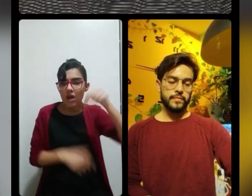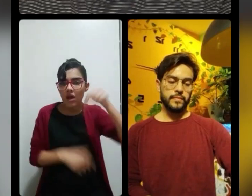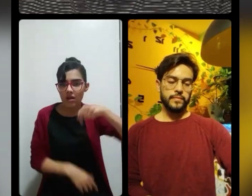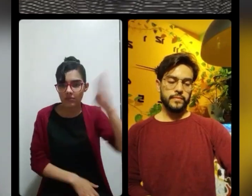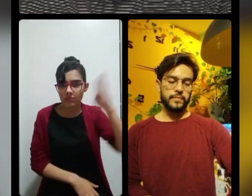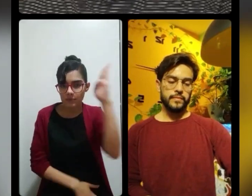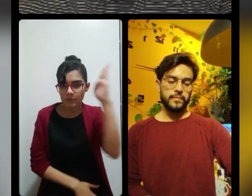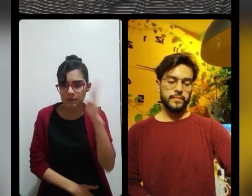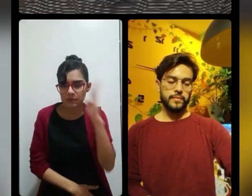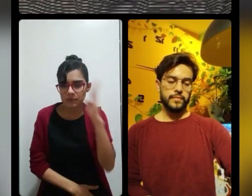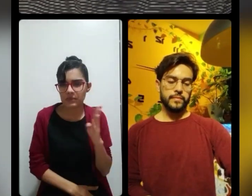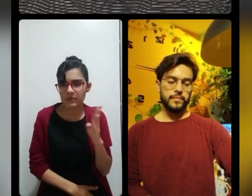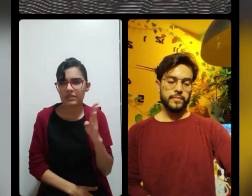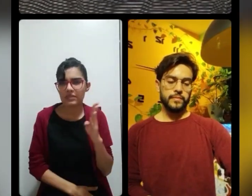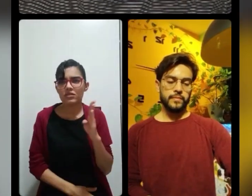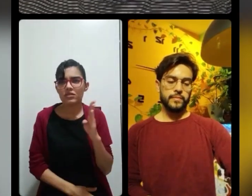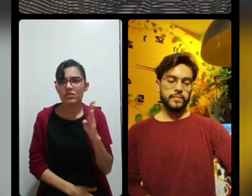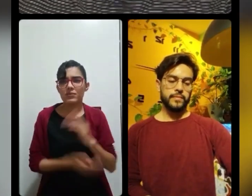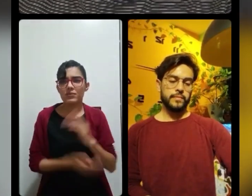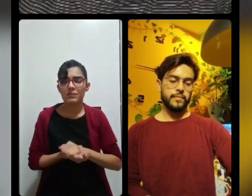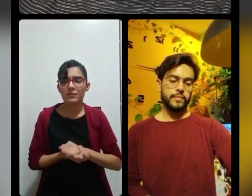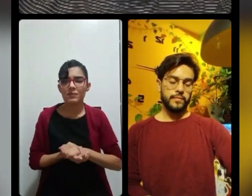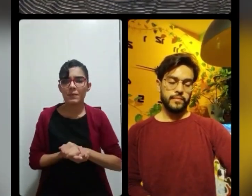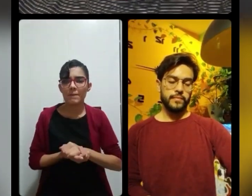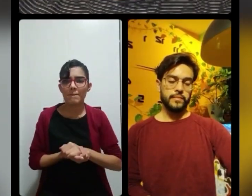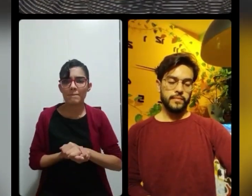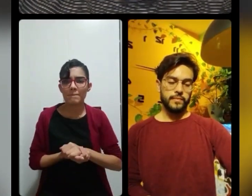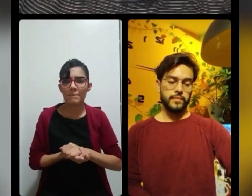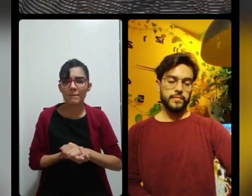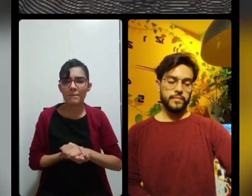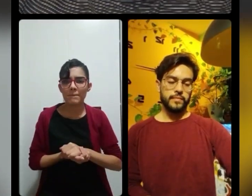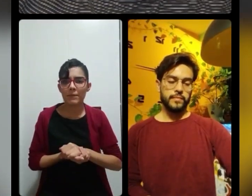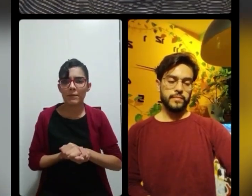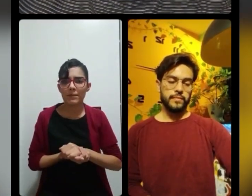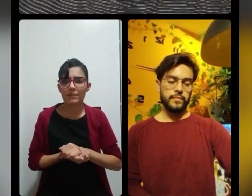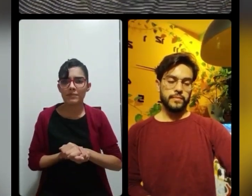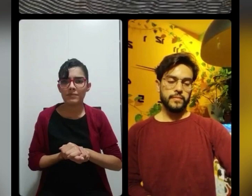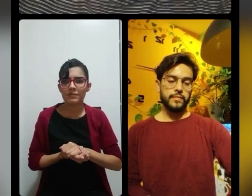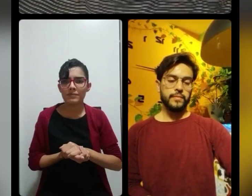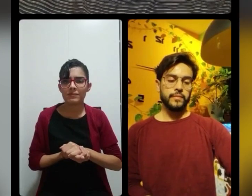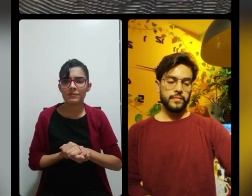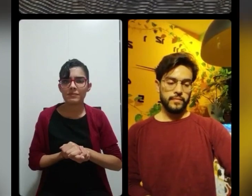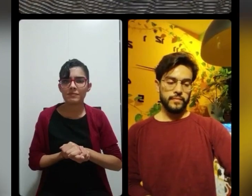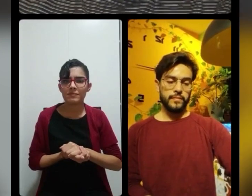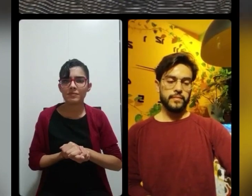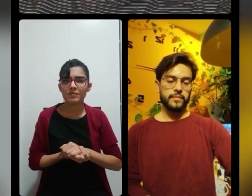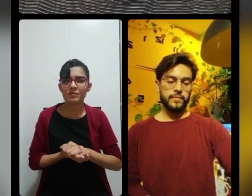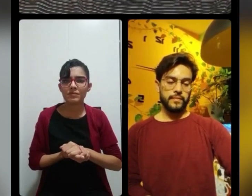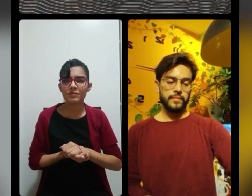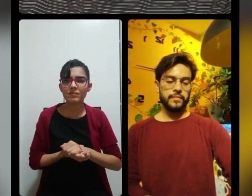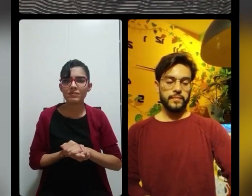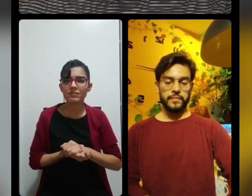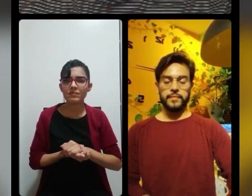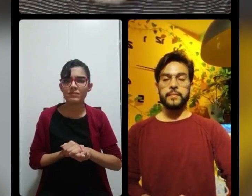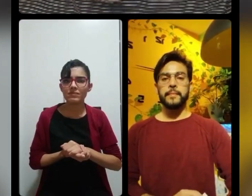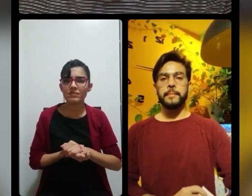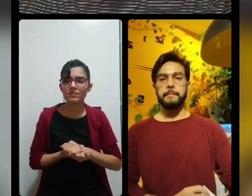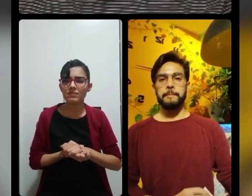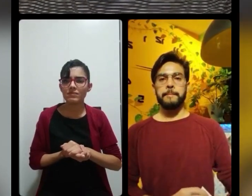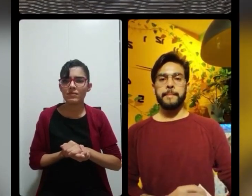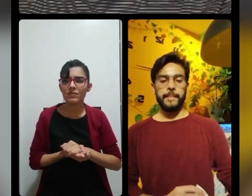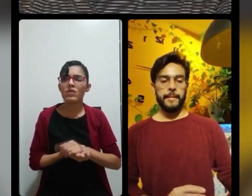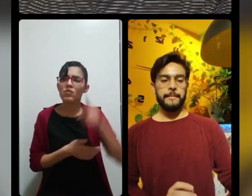muito mais erudito do que até então constava na bibliografia brasileira. Nós sabemos, e você sabe, que no